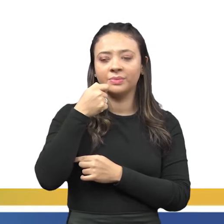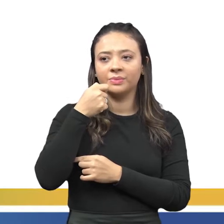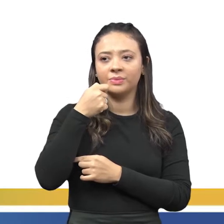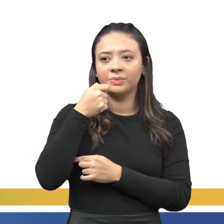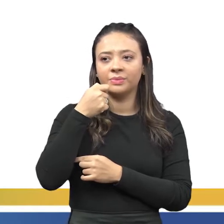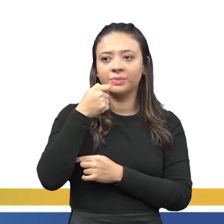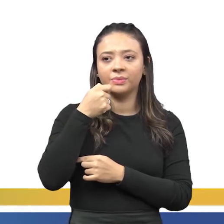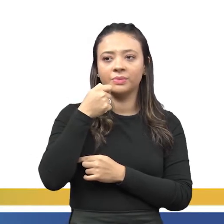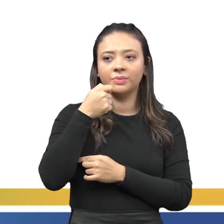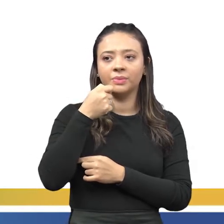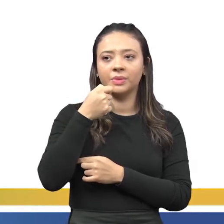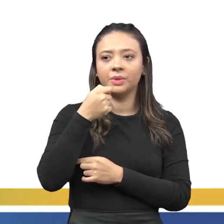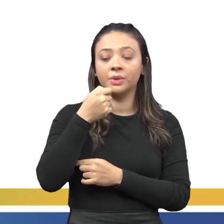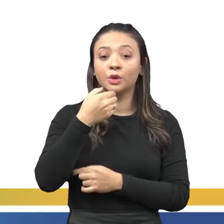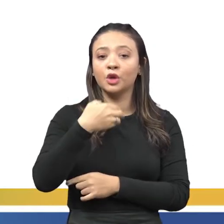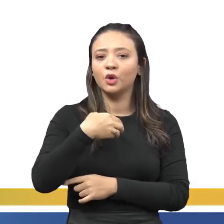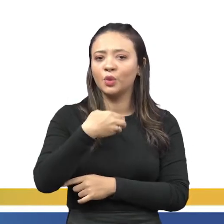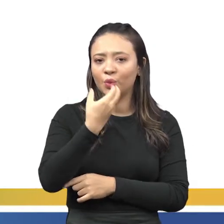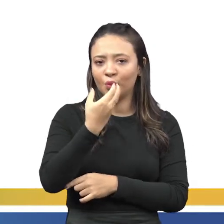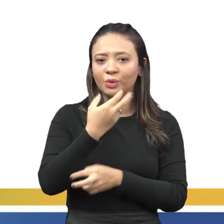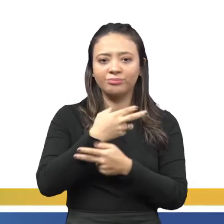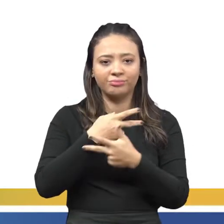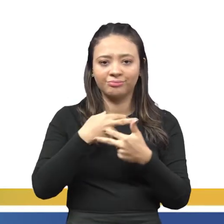pão, fruit,